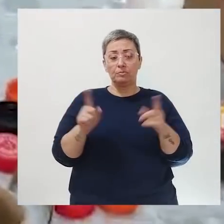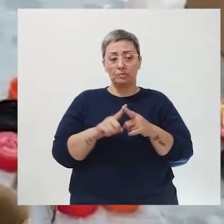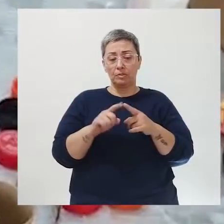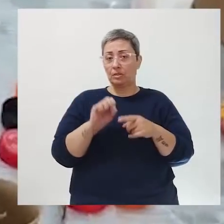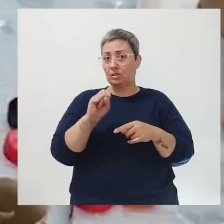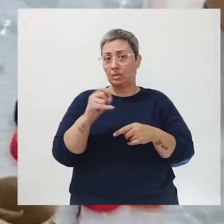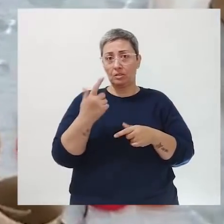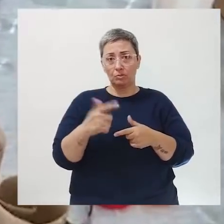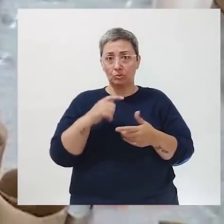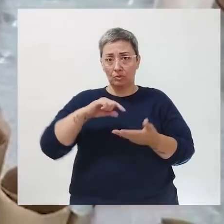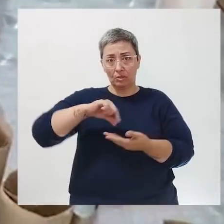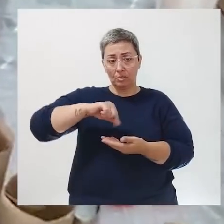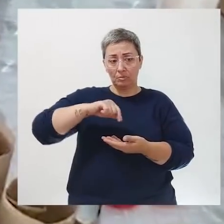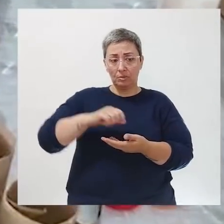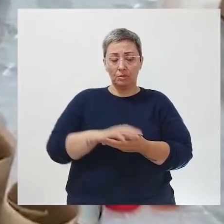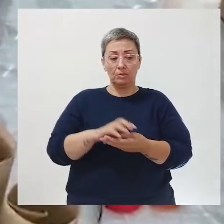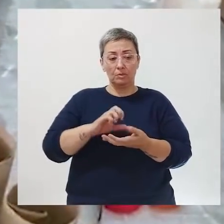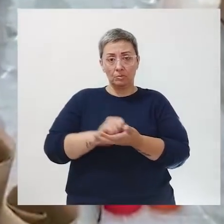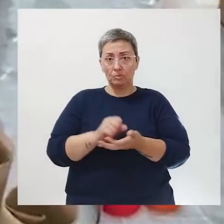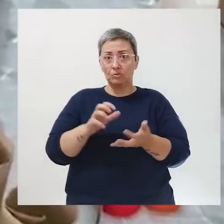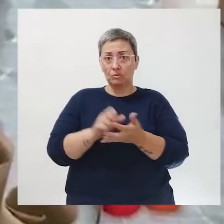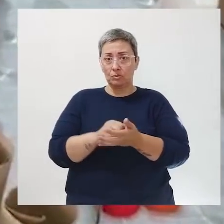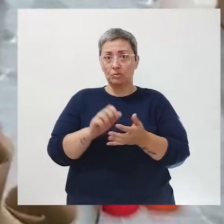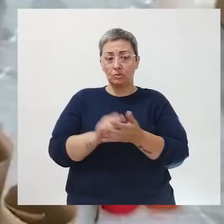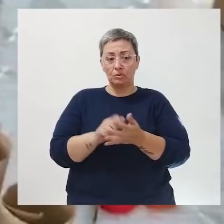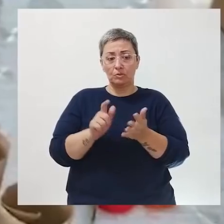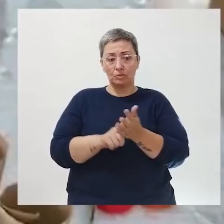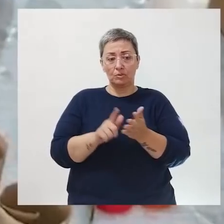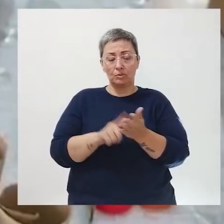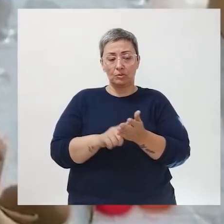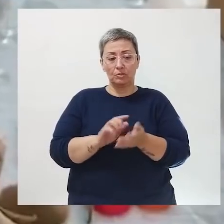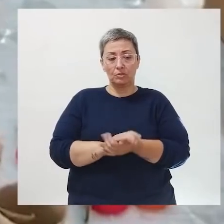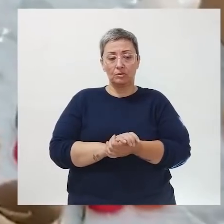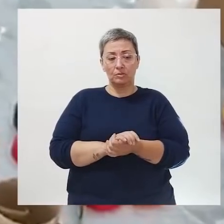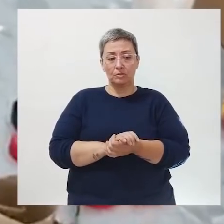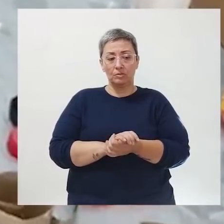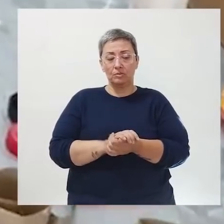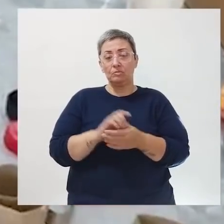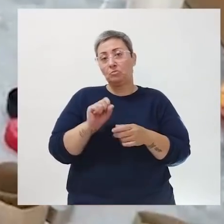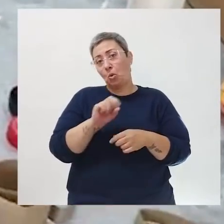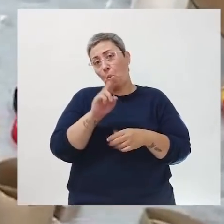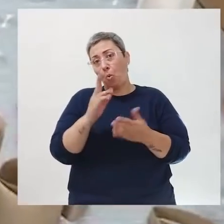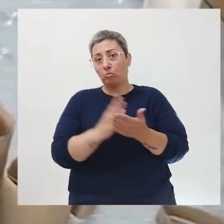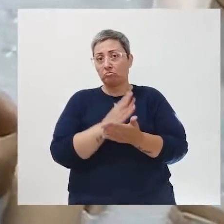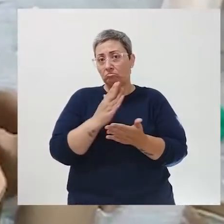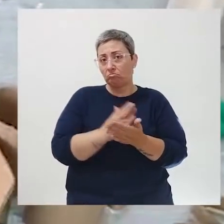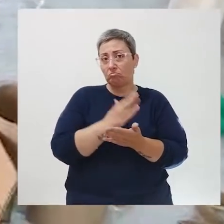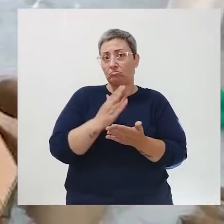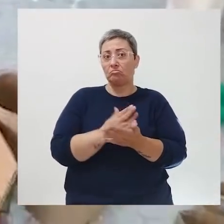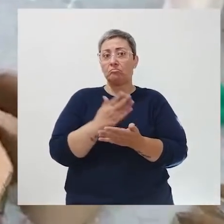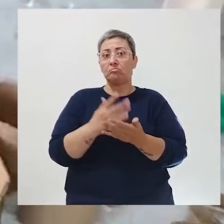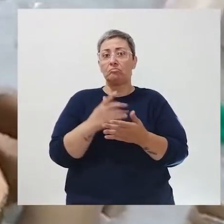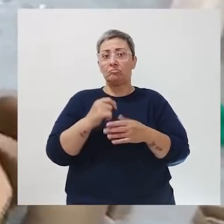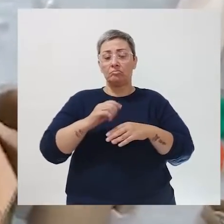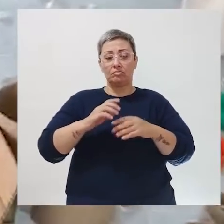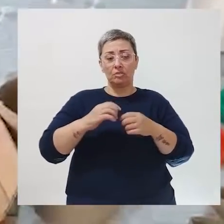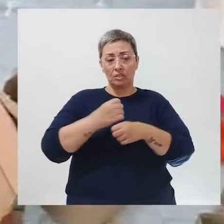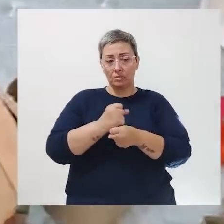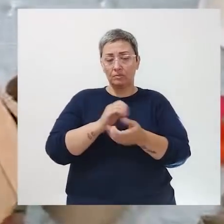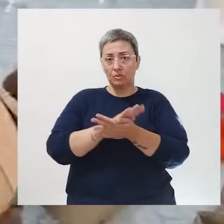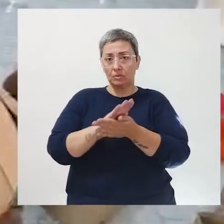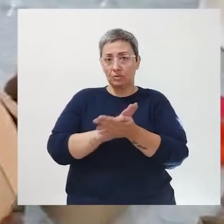no caso se não tiver tampinha, olha, pode amassar folhinha de jornal ou de revista, fazer